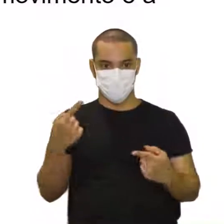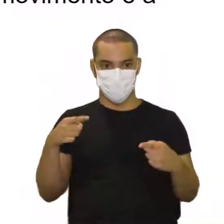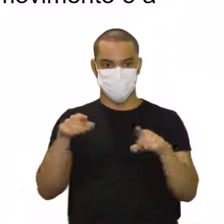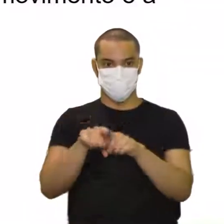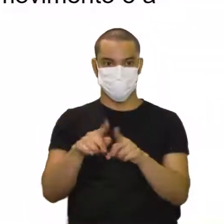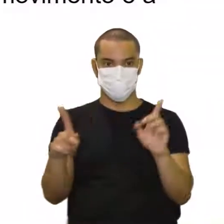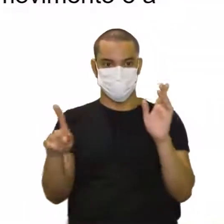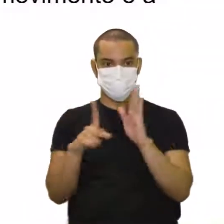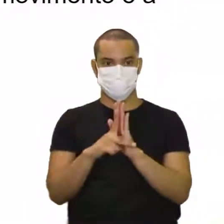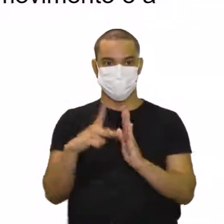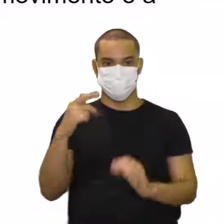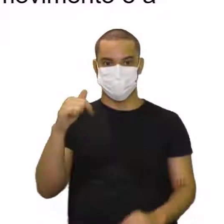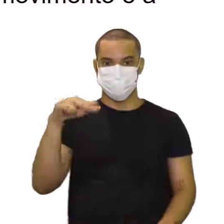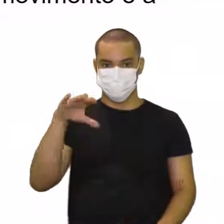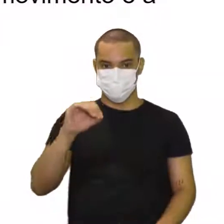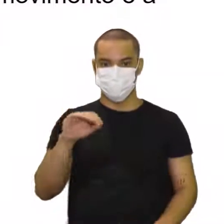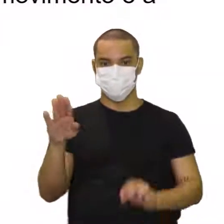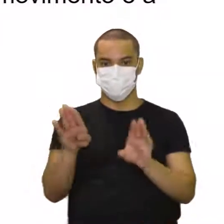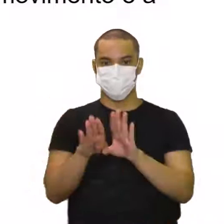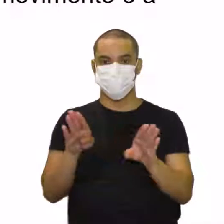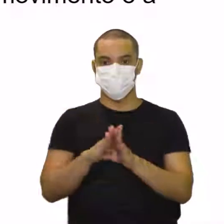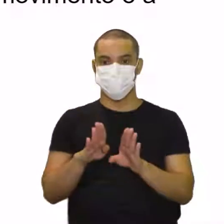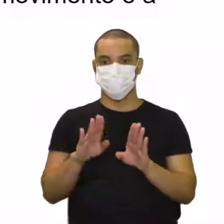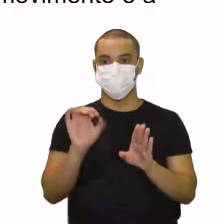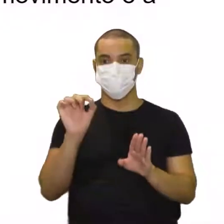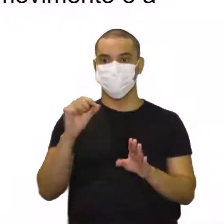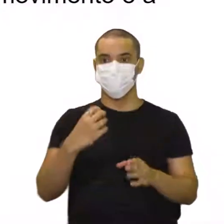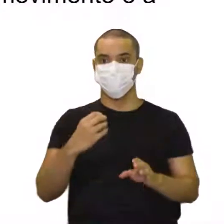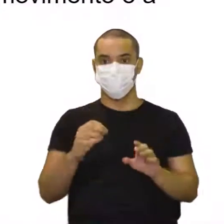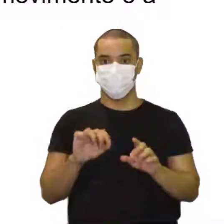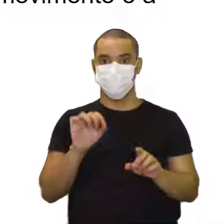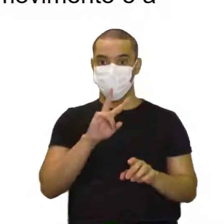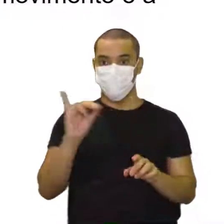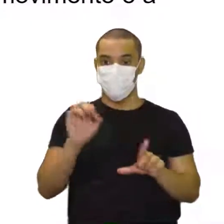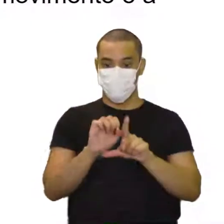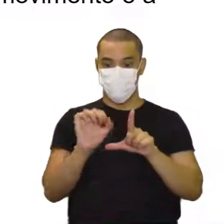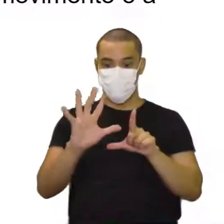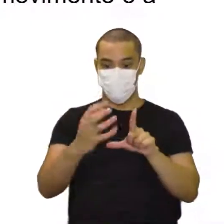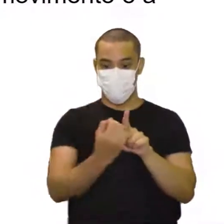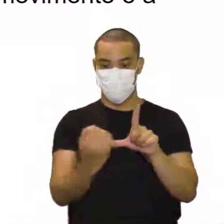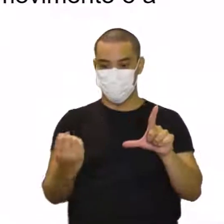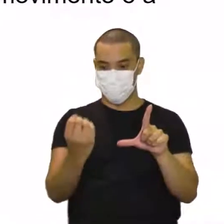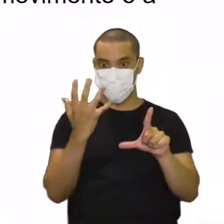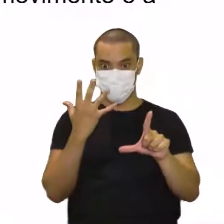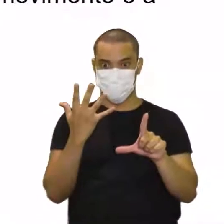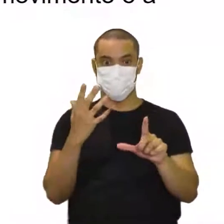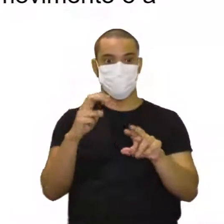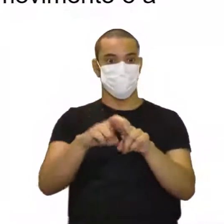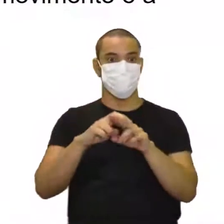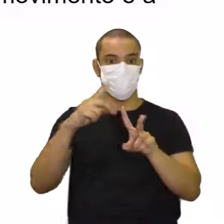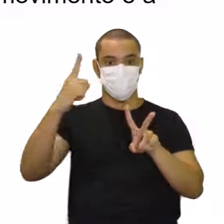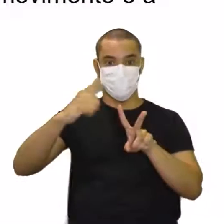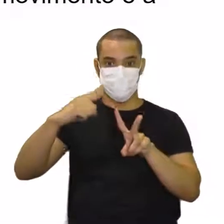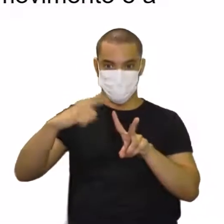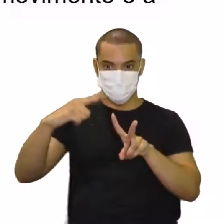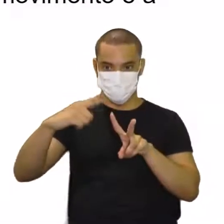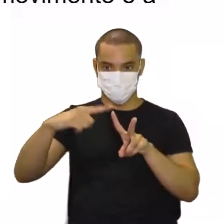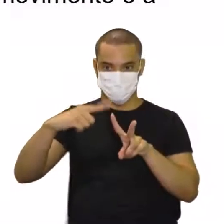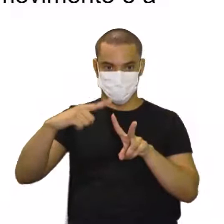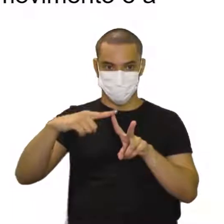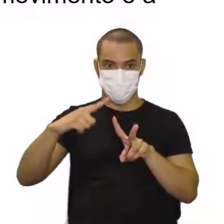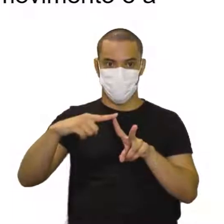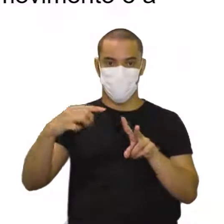ao plano da página e sentido para fora desse plano. Então,